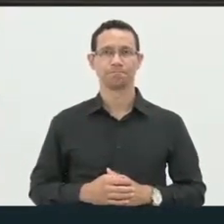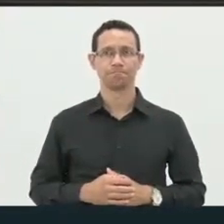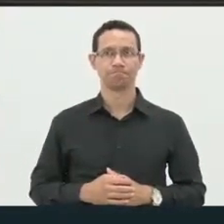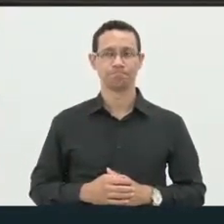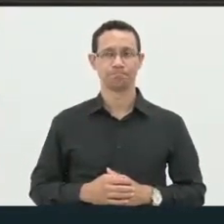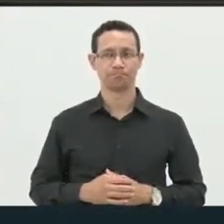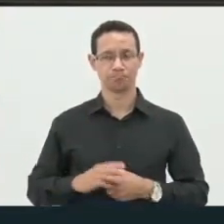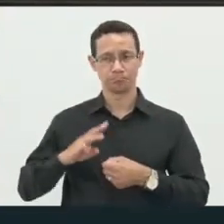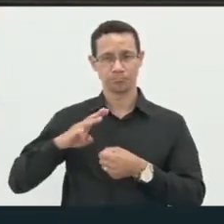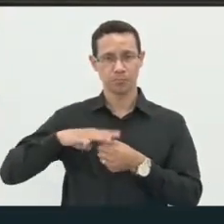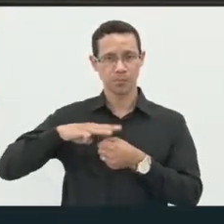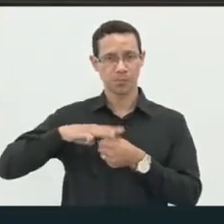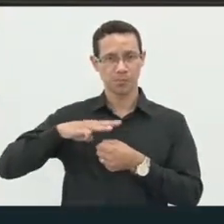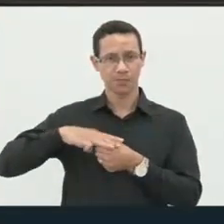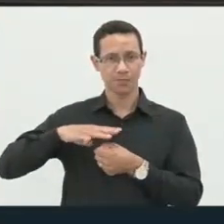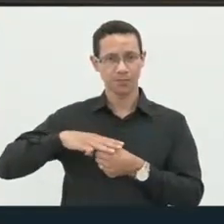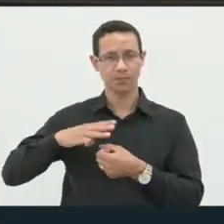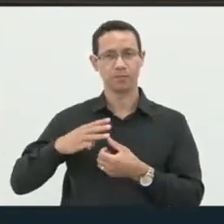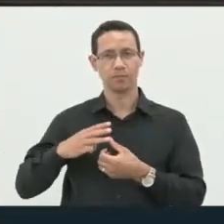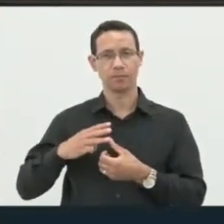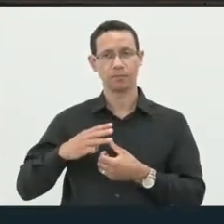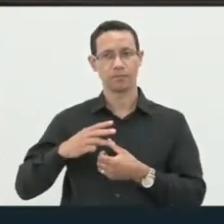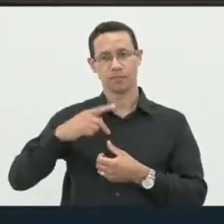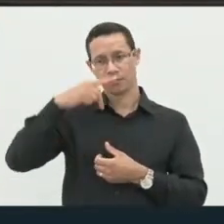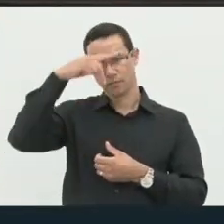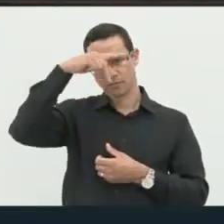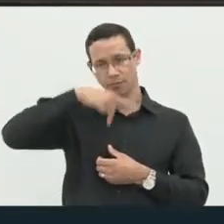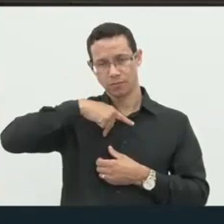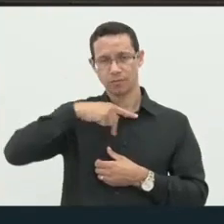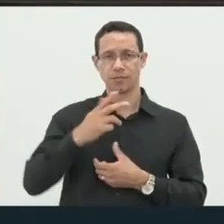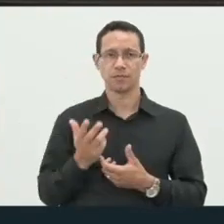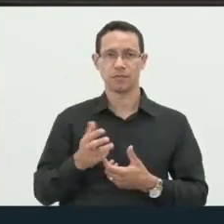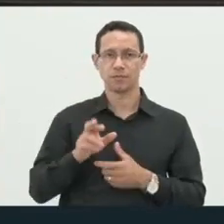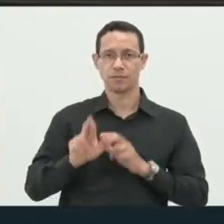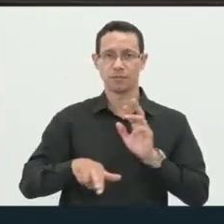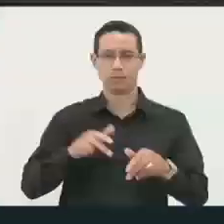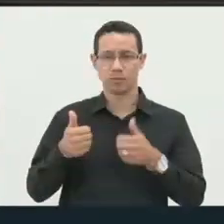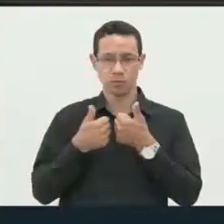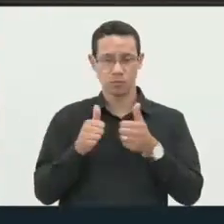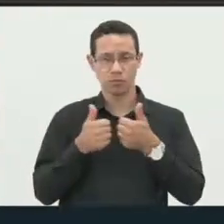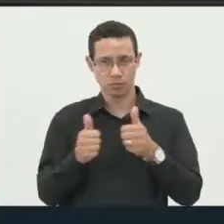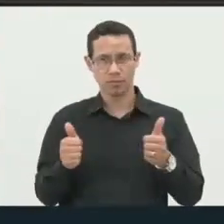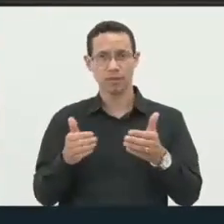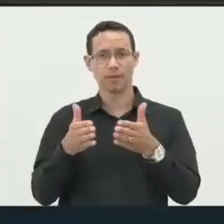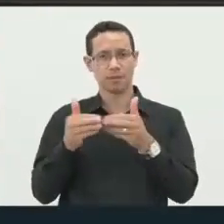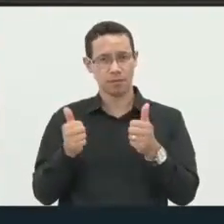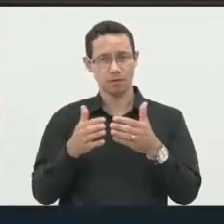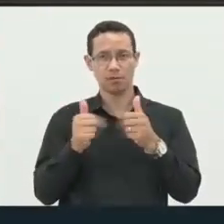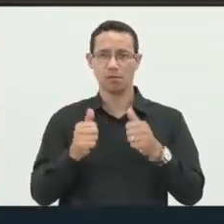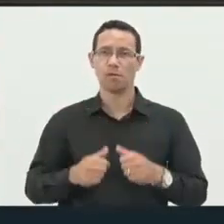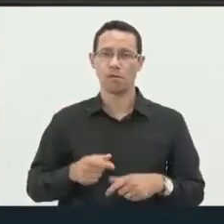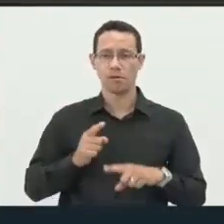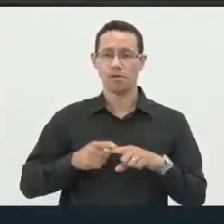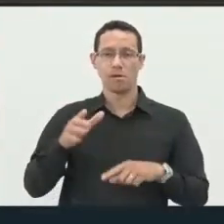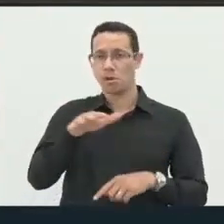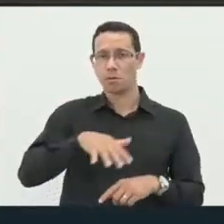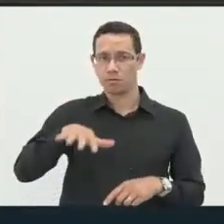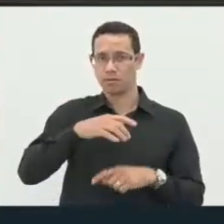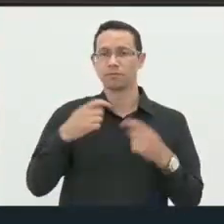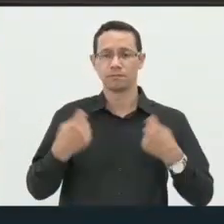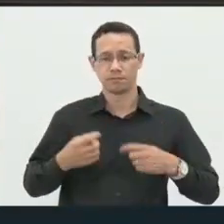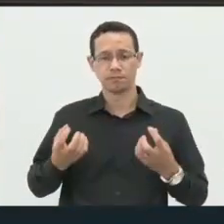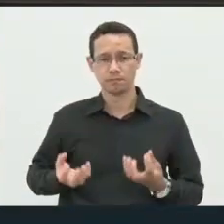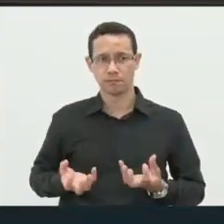o pessoal dos ônibus tem feito então a nossa região está precisando de avivar